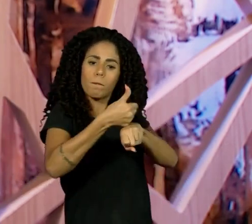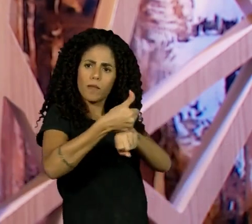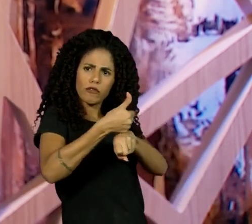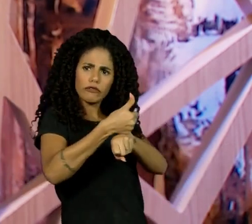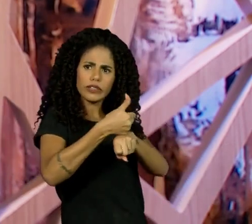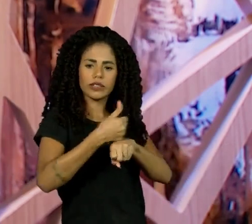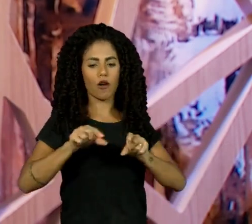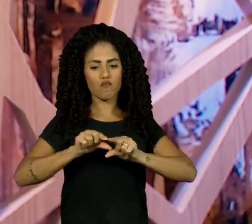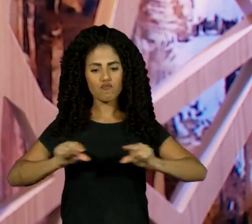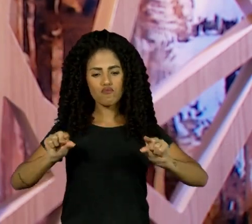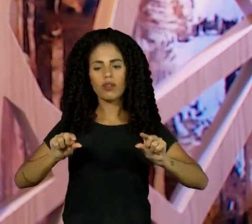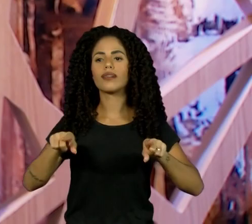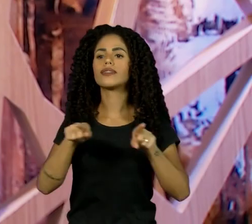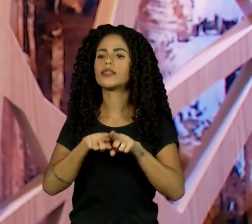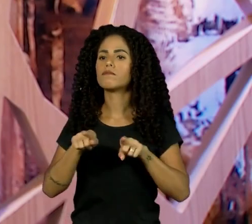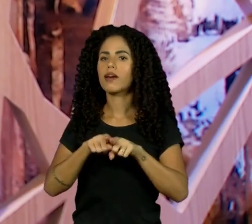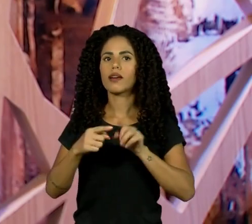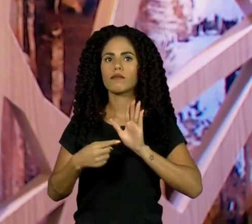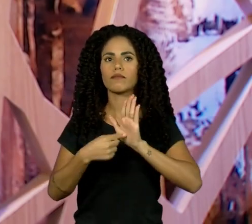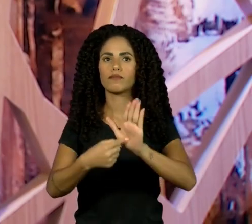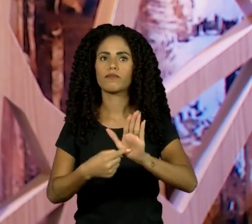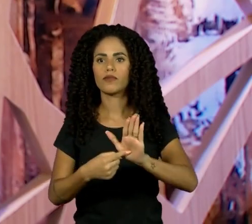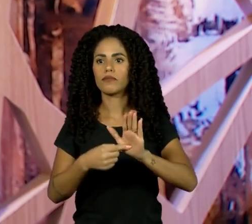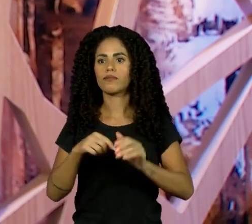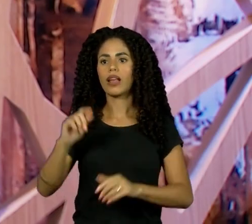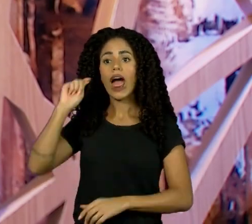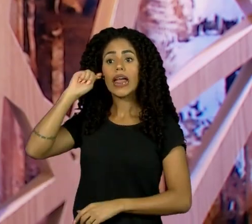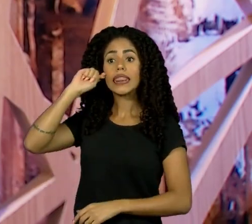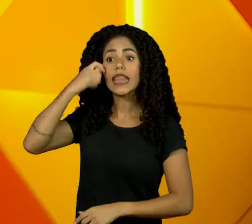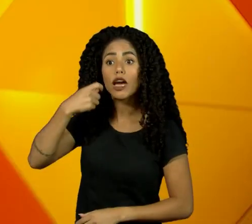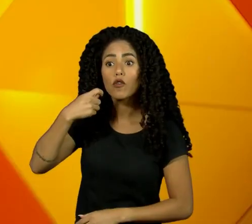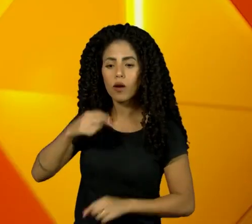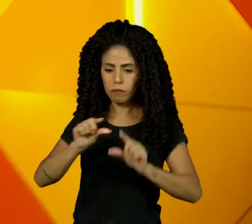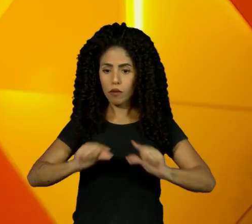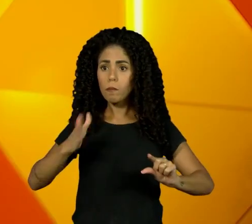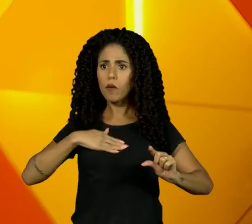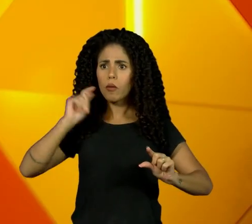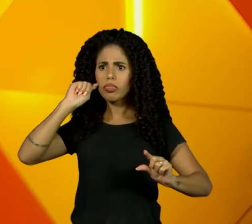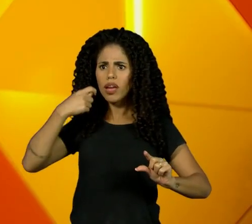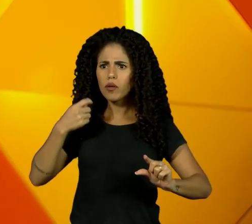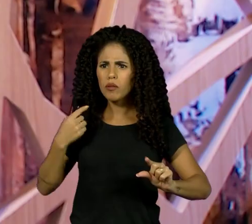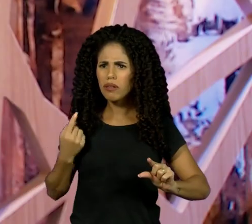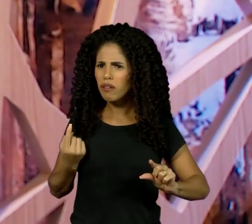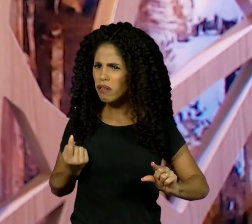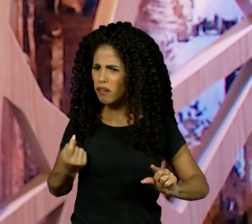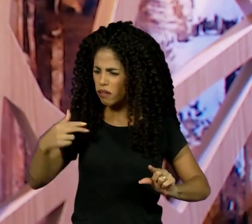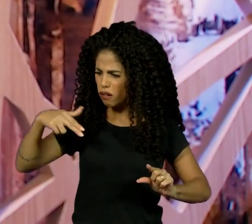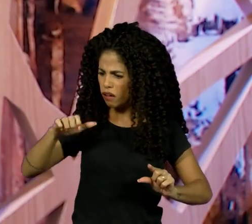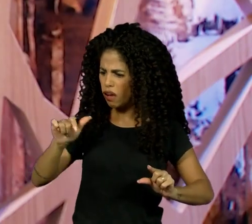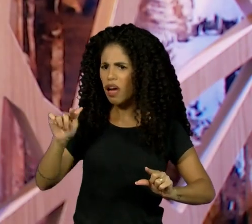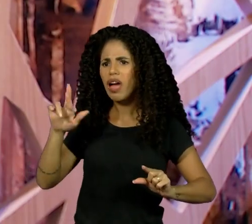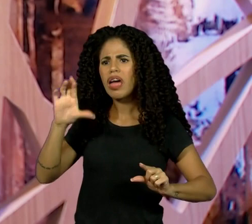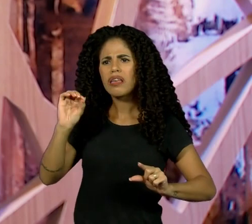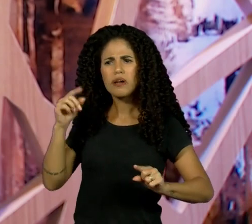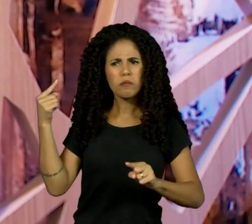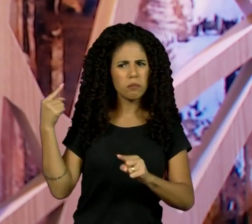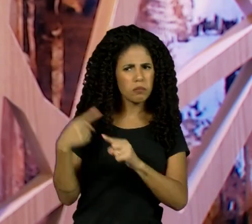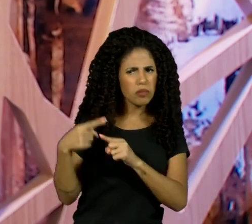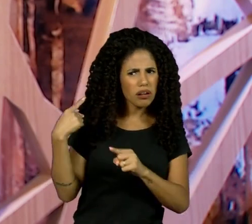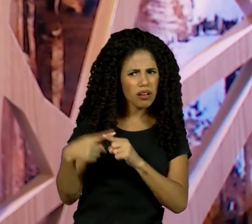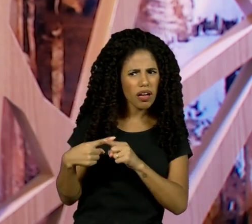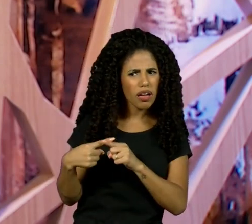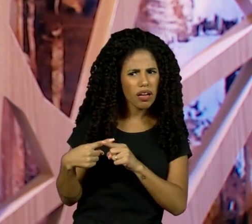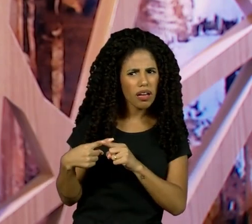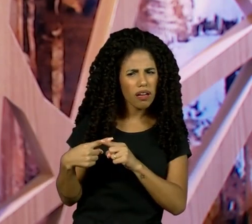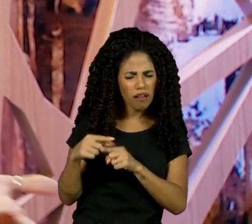cicrano, apresentador. O meu apareceu, negro, te juro. E aí mandaram pra mim, você aprova o